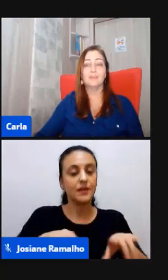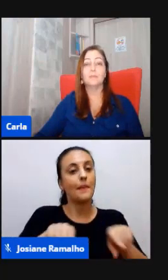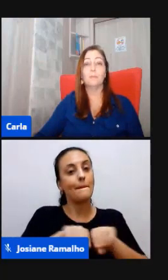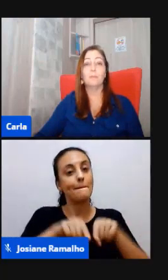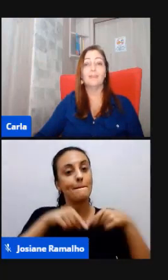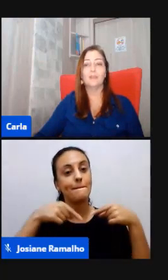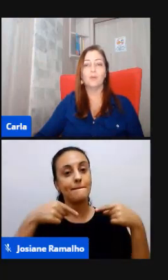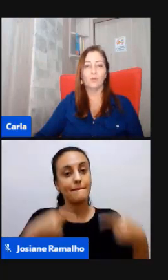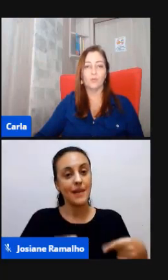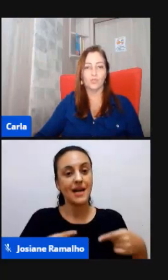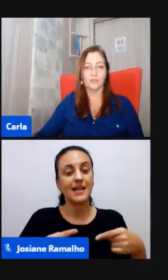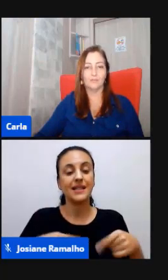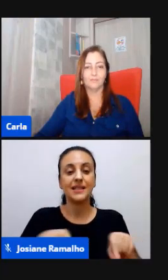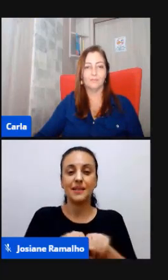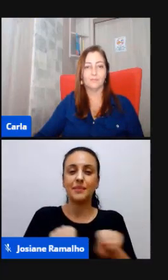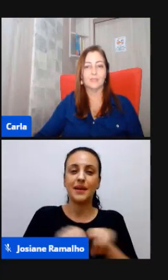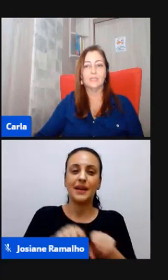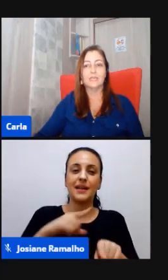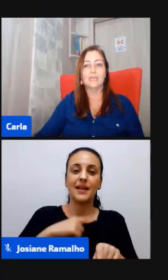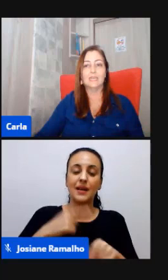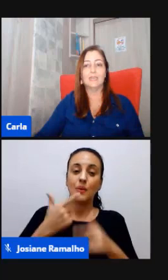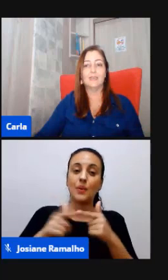enfrentando uma crise pedagógica.